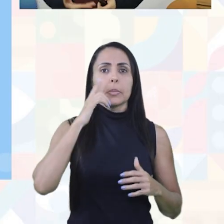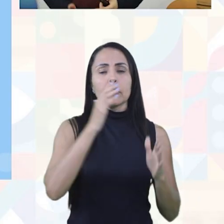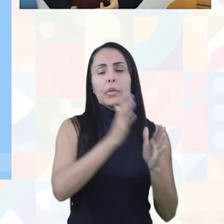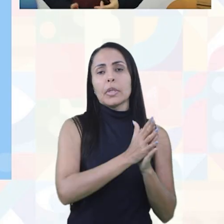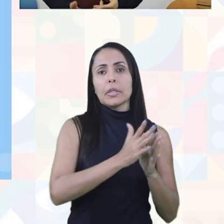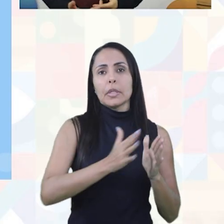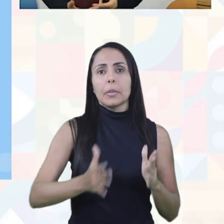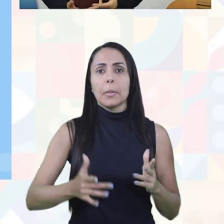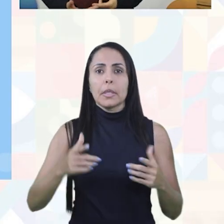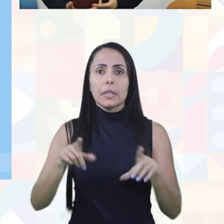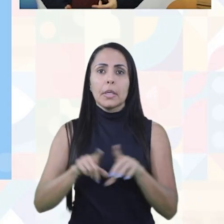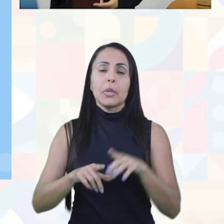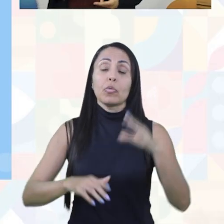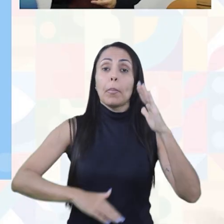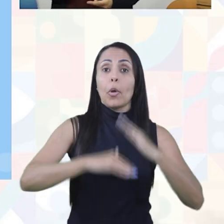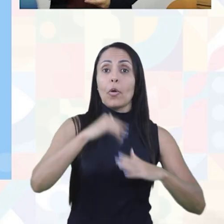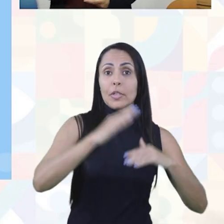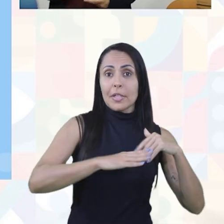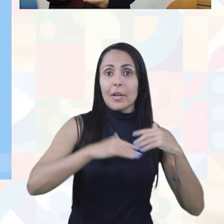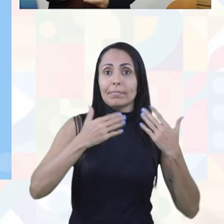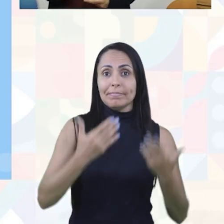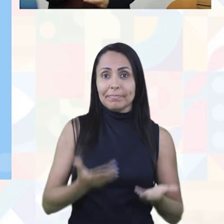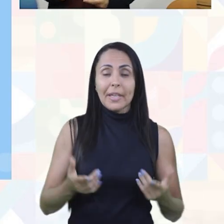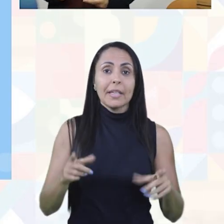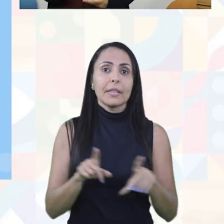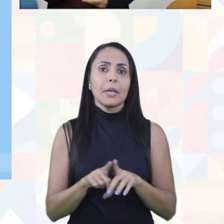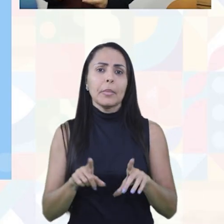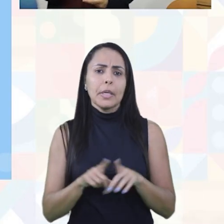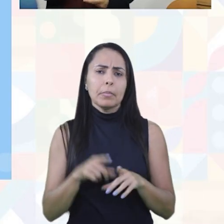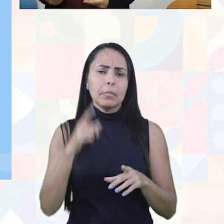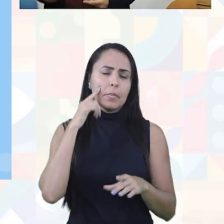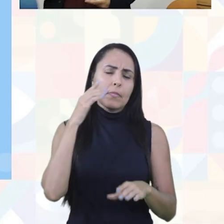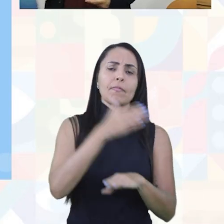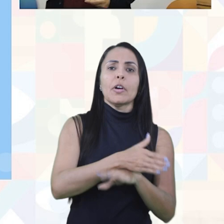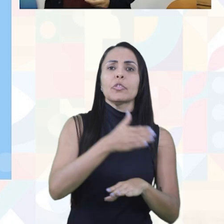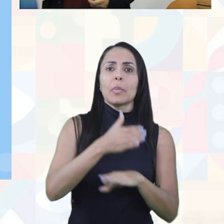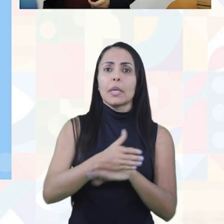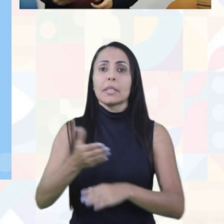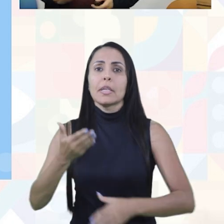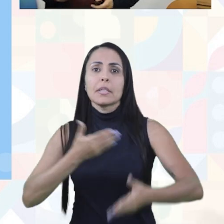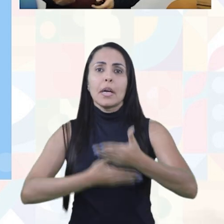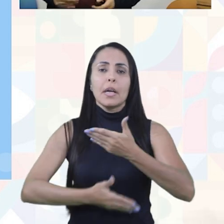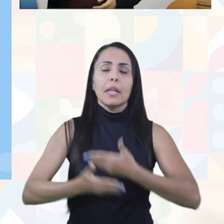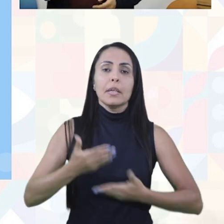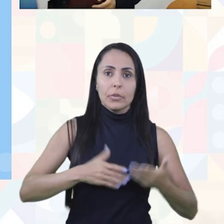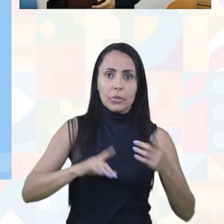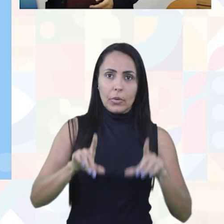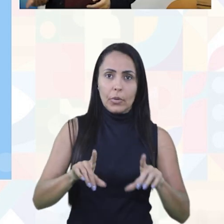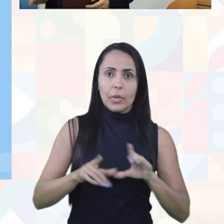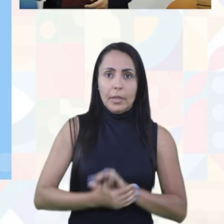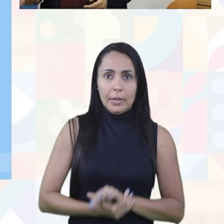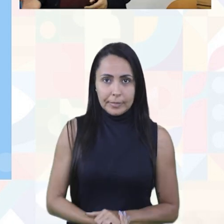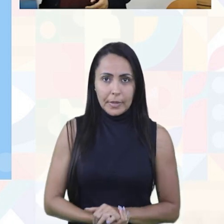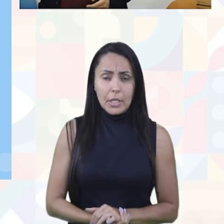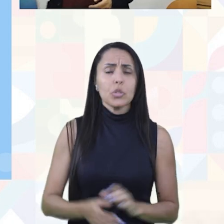para exercer sua profissão, ela também faz parte dessa relação de troca e